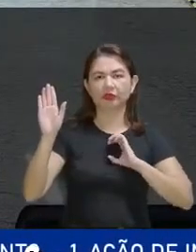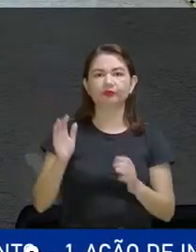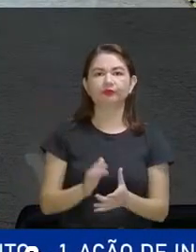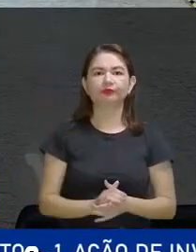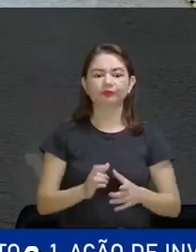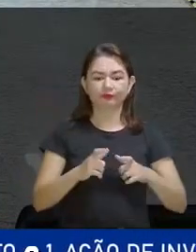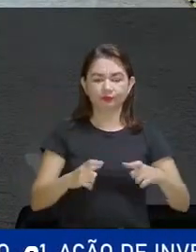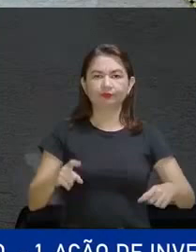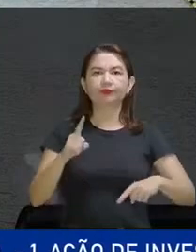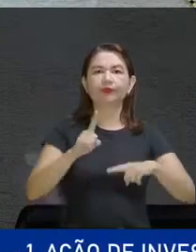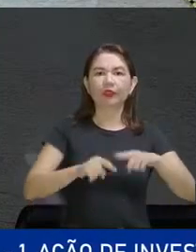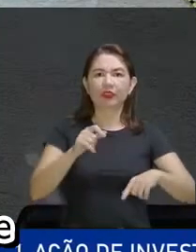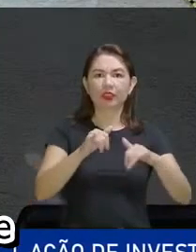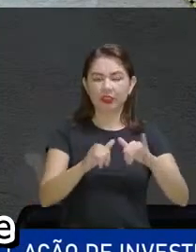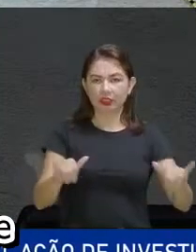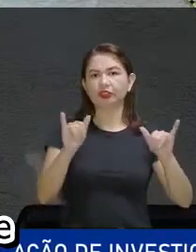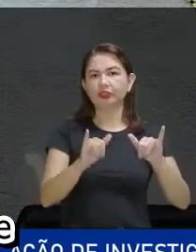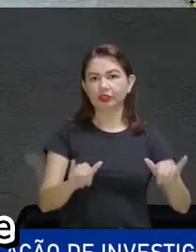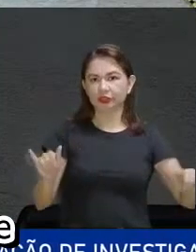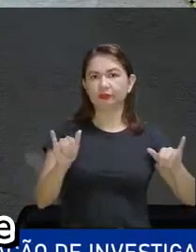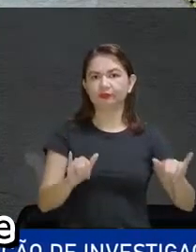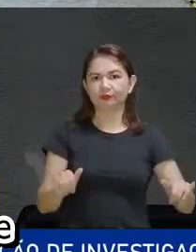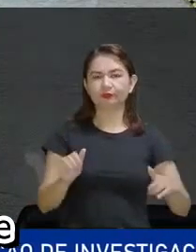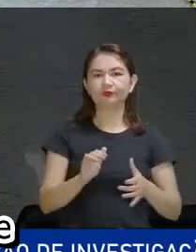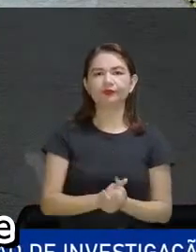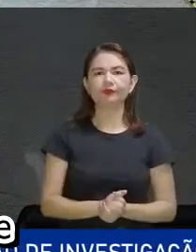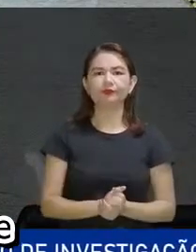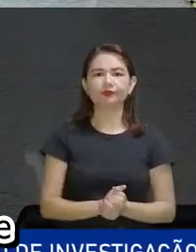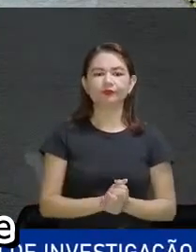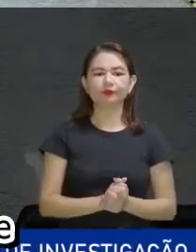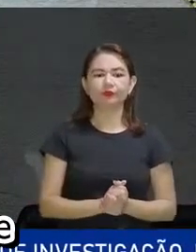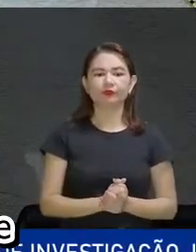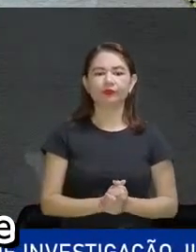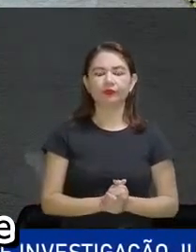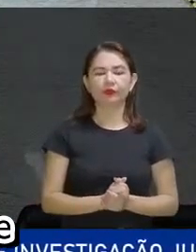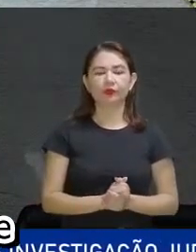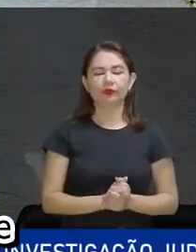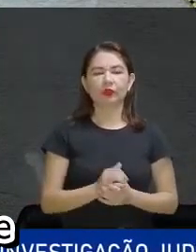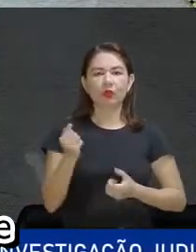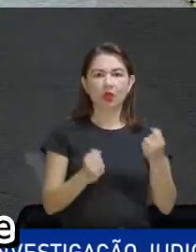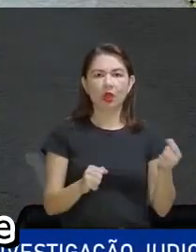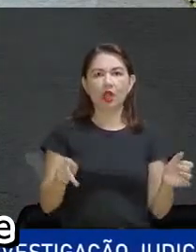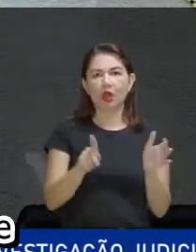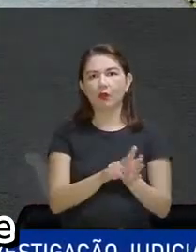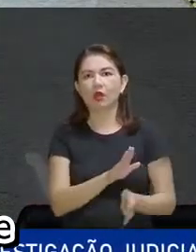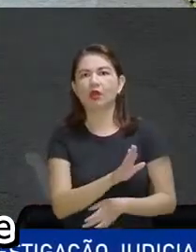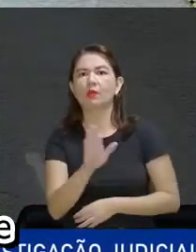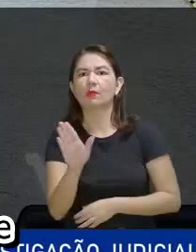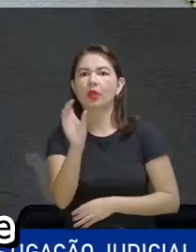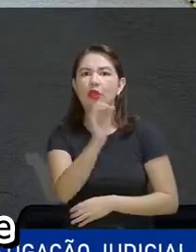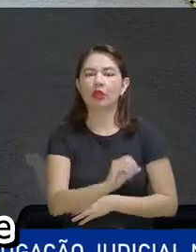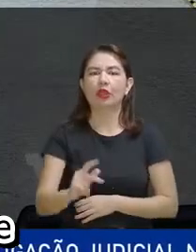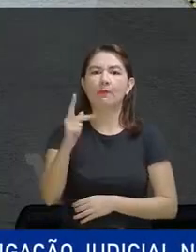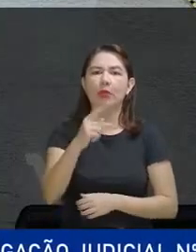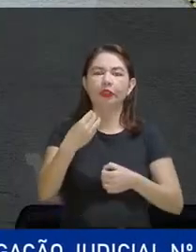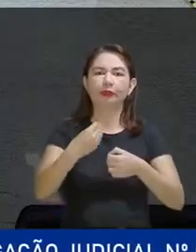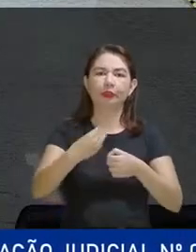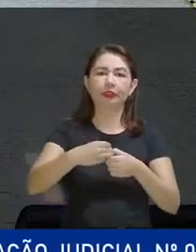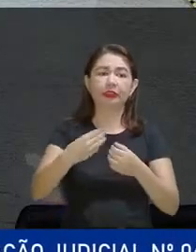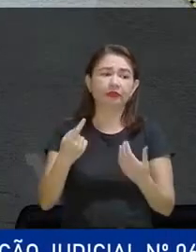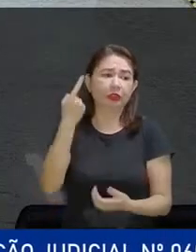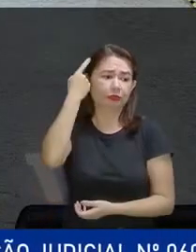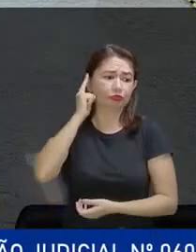Santinho, que vinha do carro embora para Oiapoque, dizendo o Irlon que ele não sabia o que o rapaz vinha trazendo dos Santinhos. E